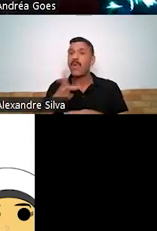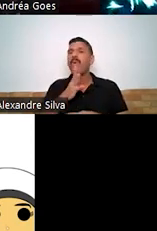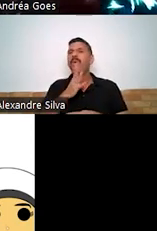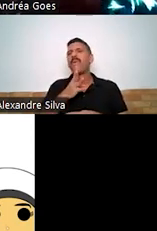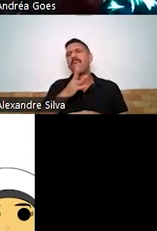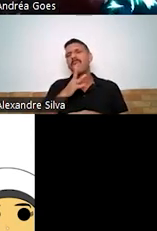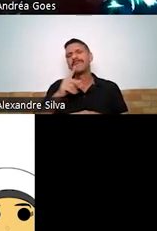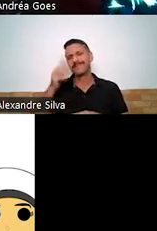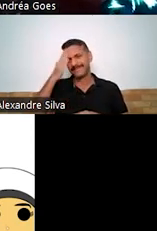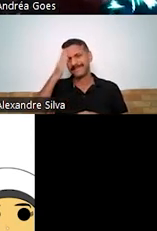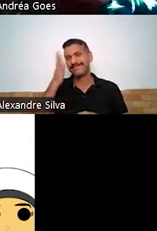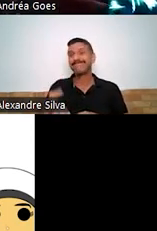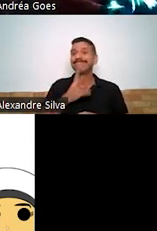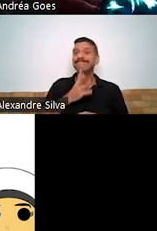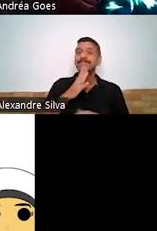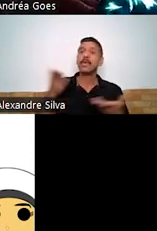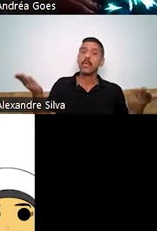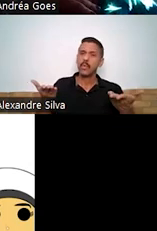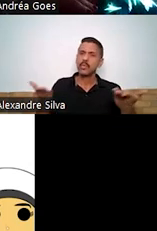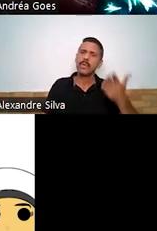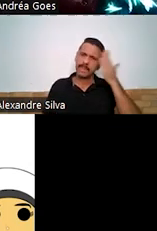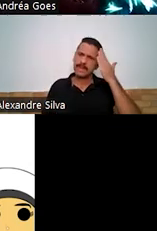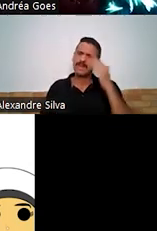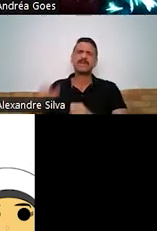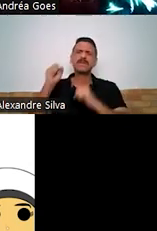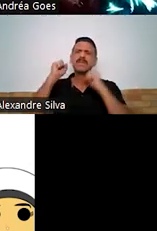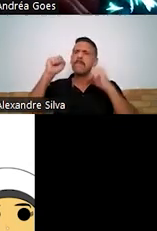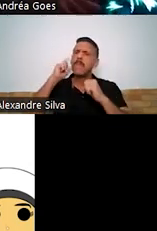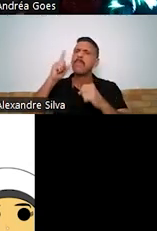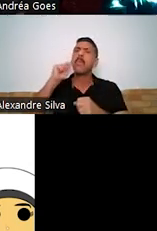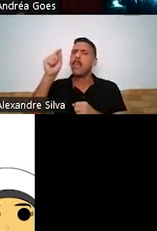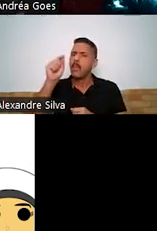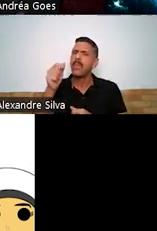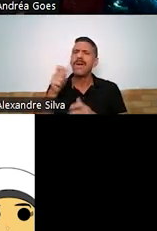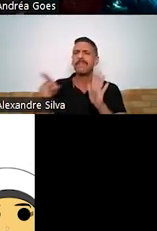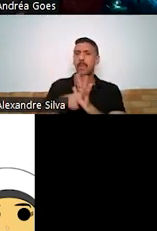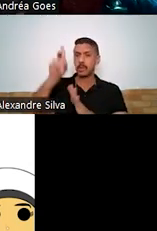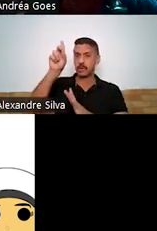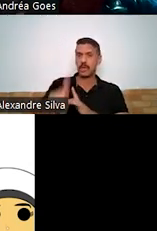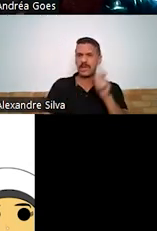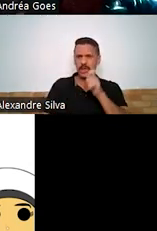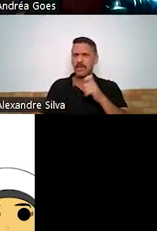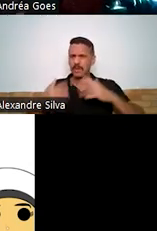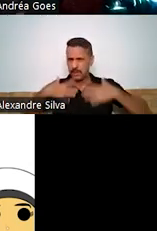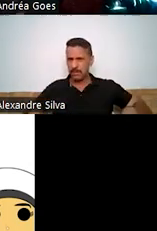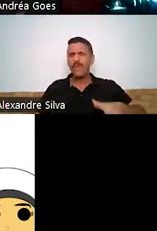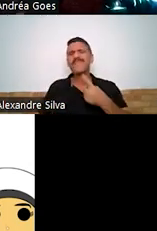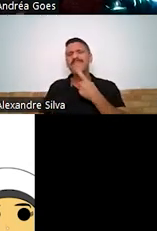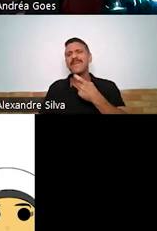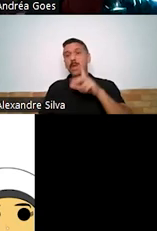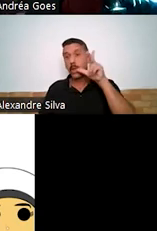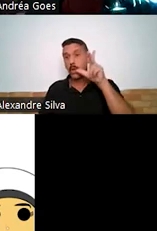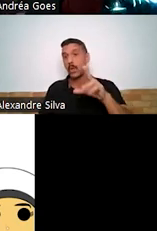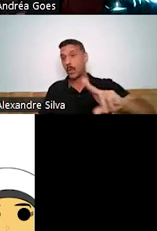através das séries, e hoje em dia, quando a gente quer protestar pelos direitos das mulheres, a gente se veste de vermelho, como ela fazia